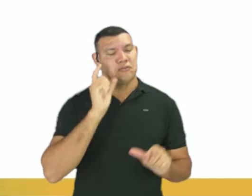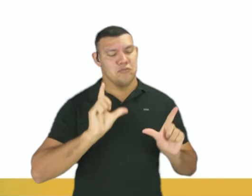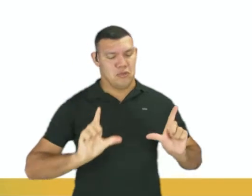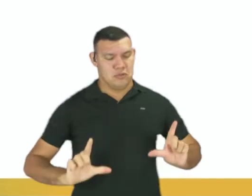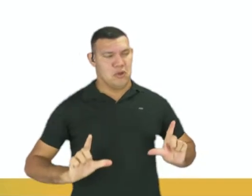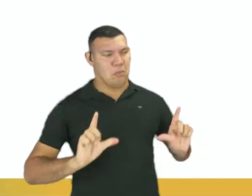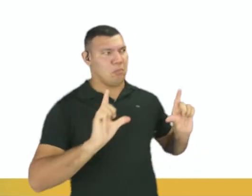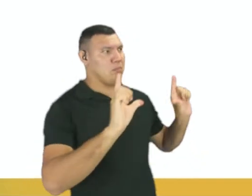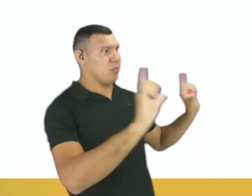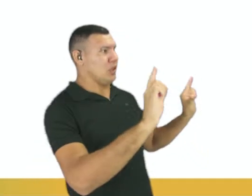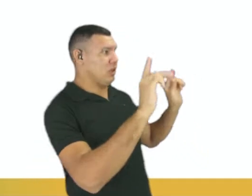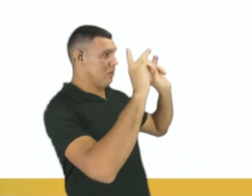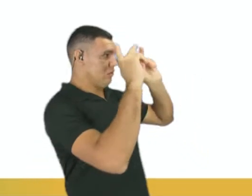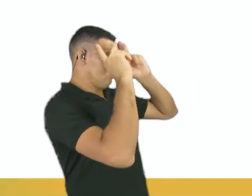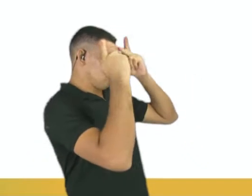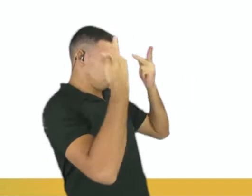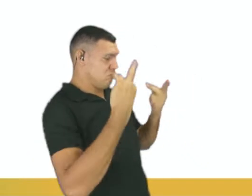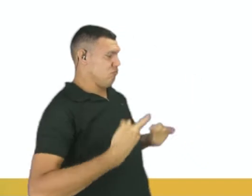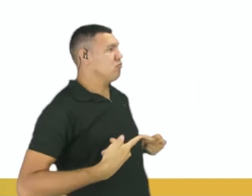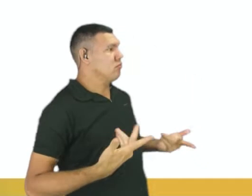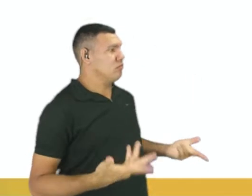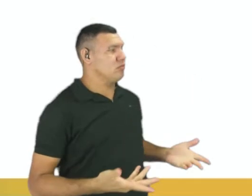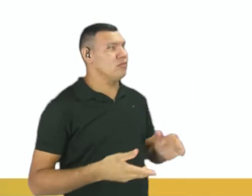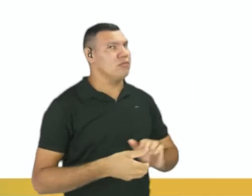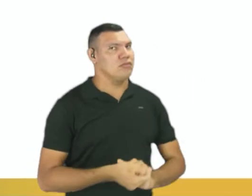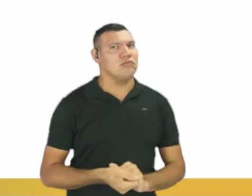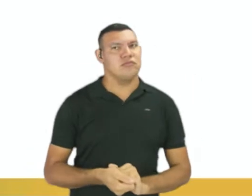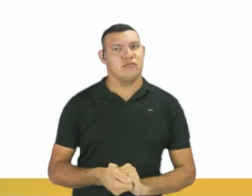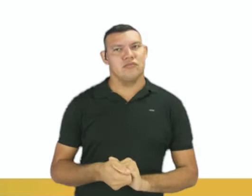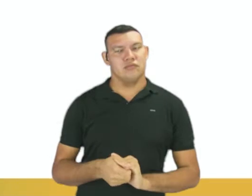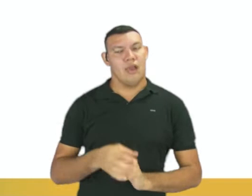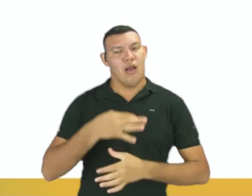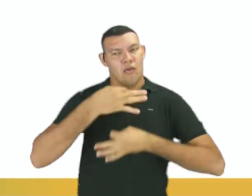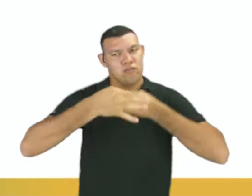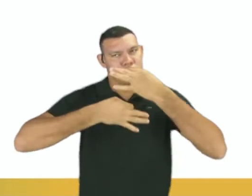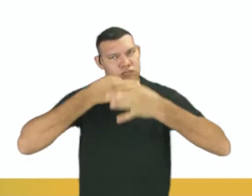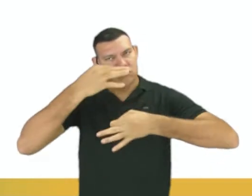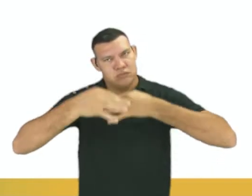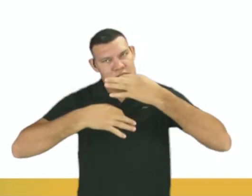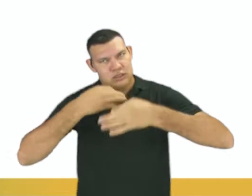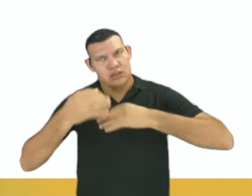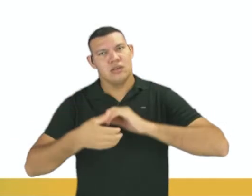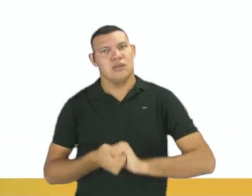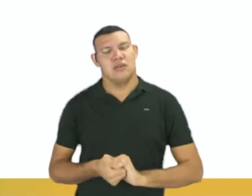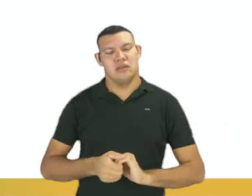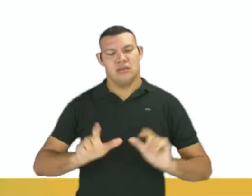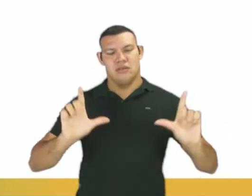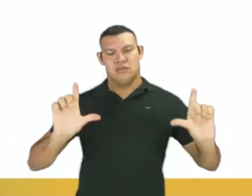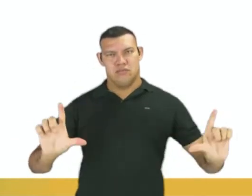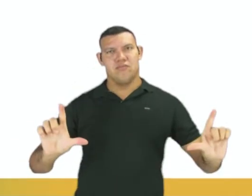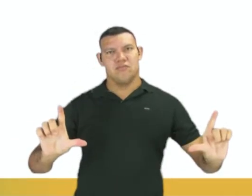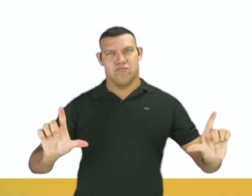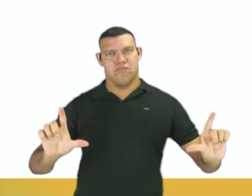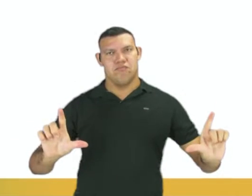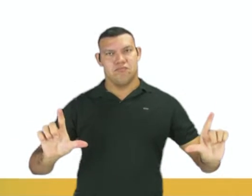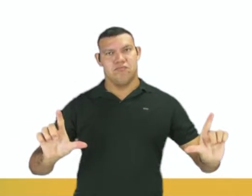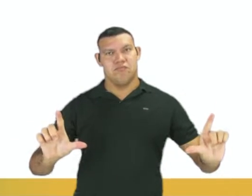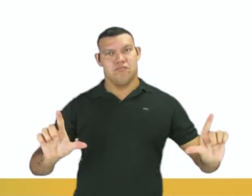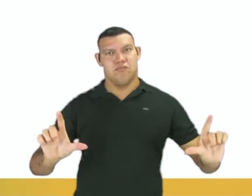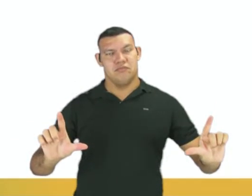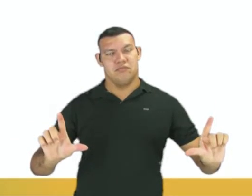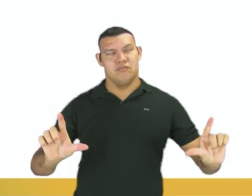essa P tirinha ela faz uma crítica à humanidade a partir da placa não funciona